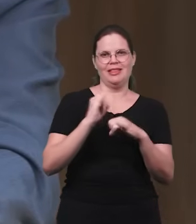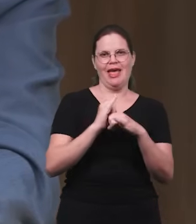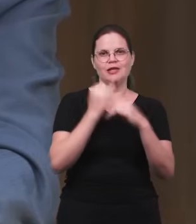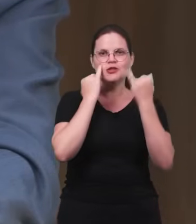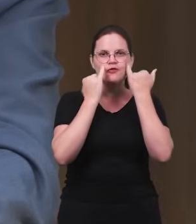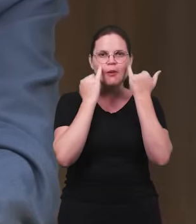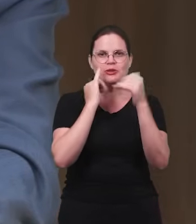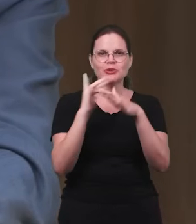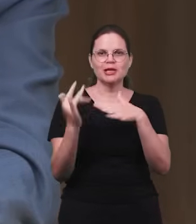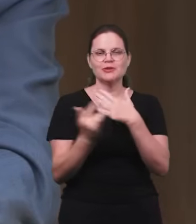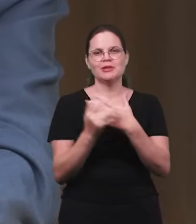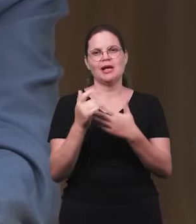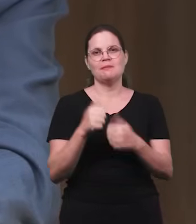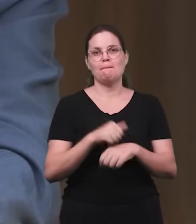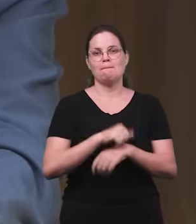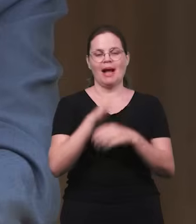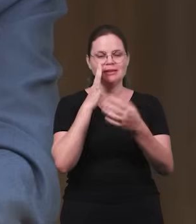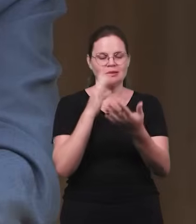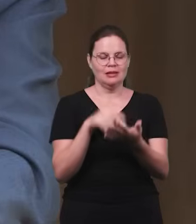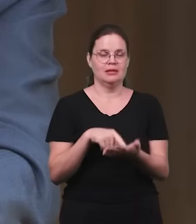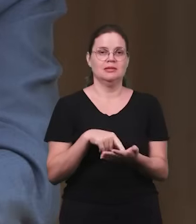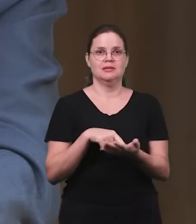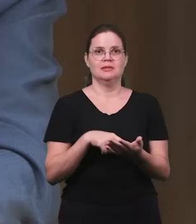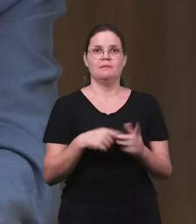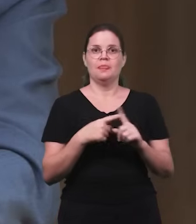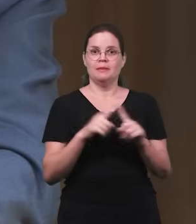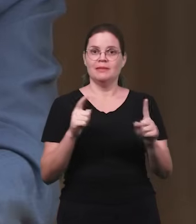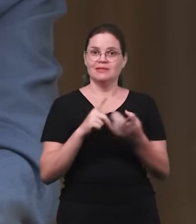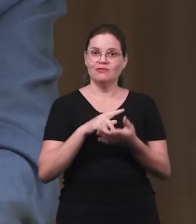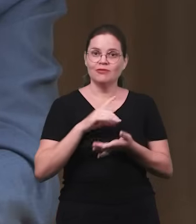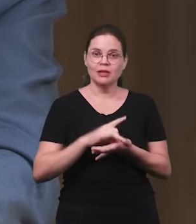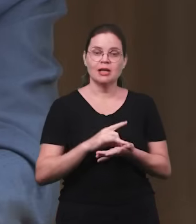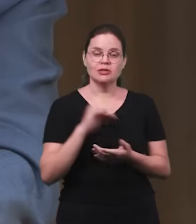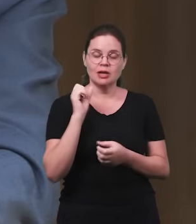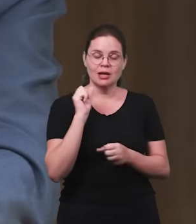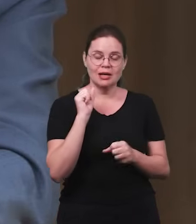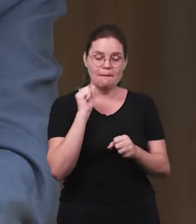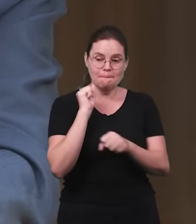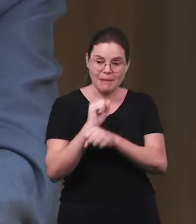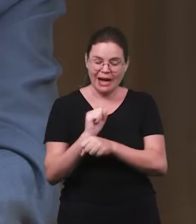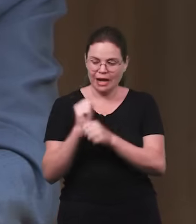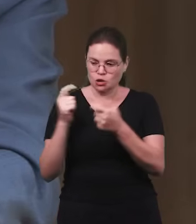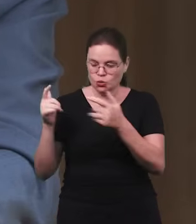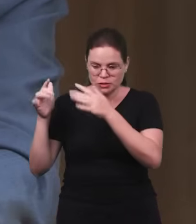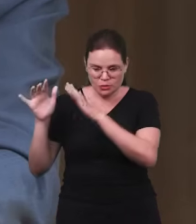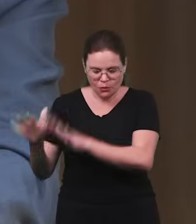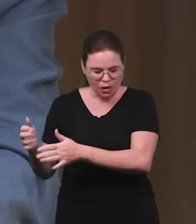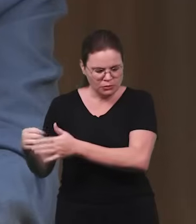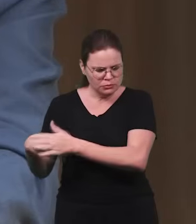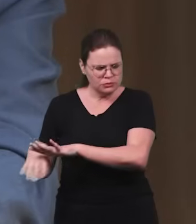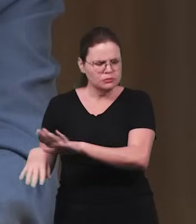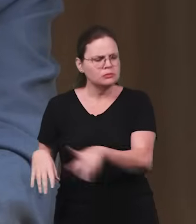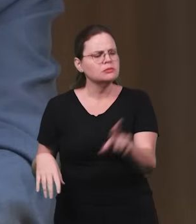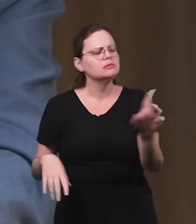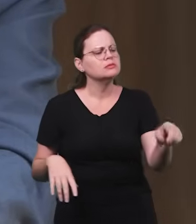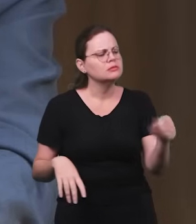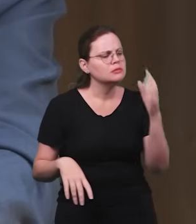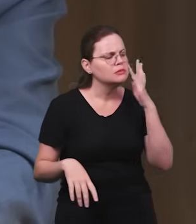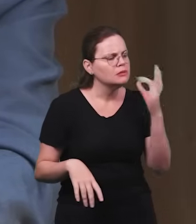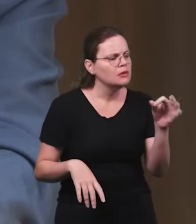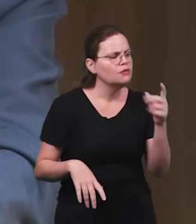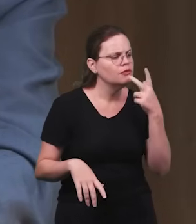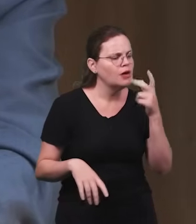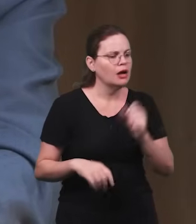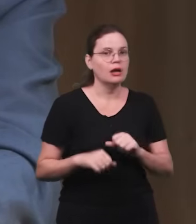Então, é literalmente ensinar mesmo a parar para ouvir, a ouvir o pai quando está